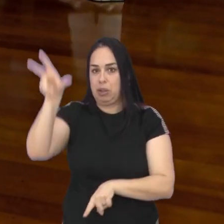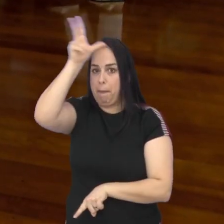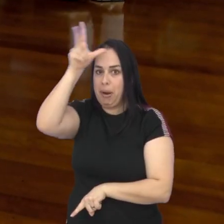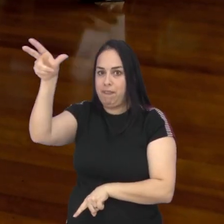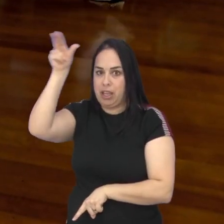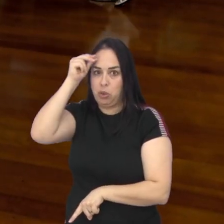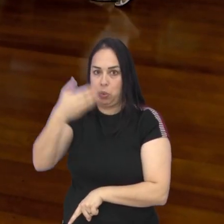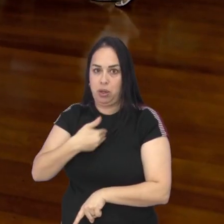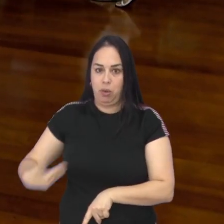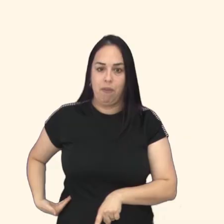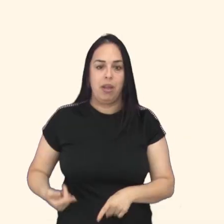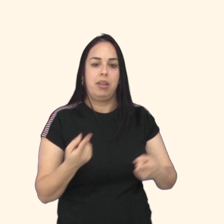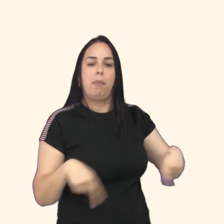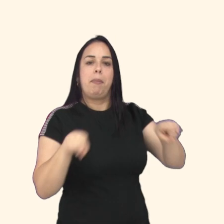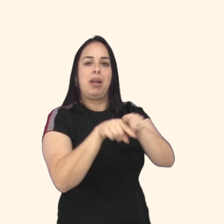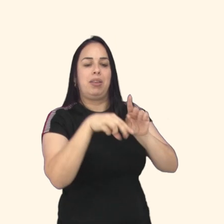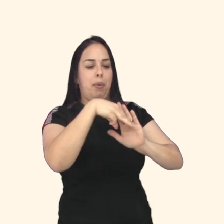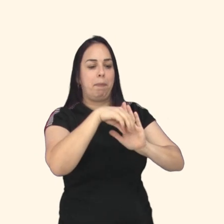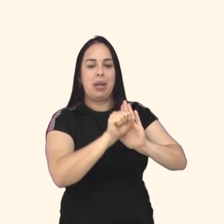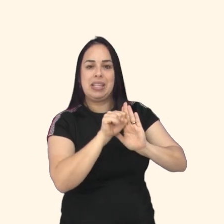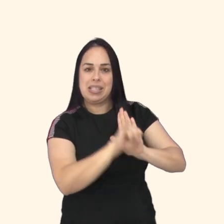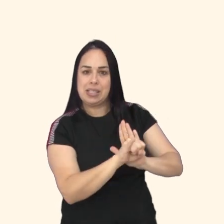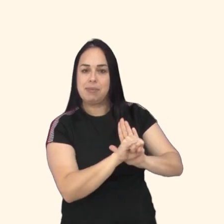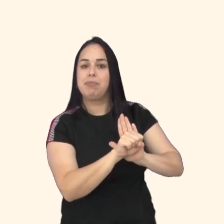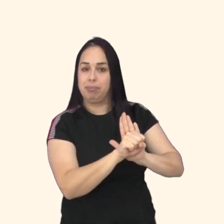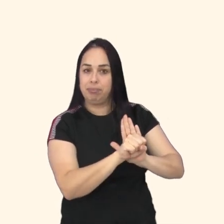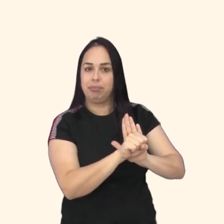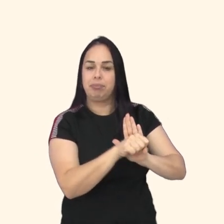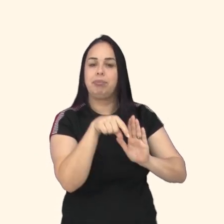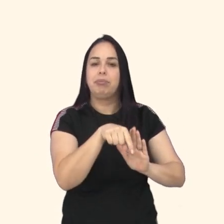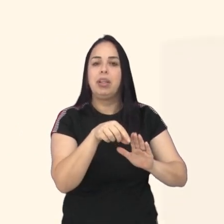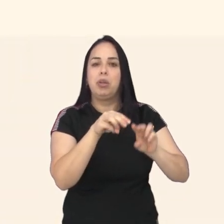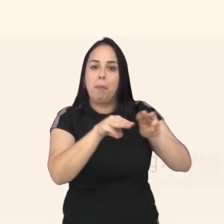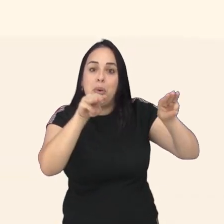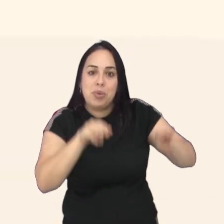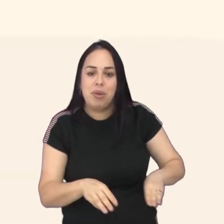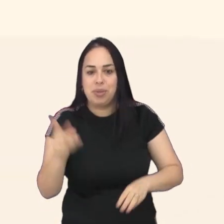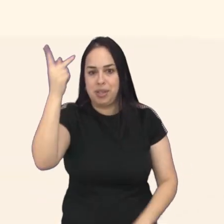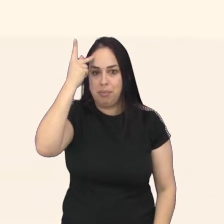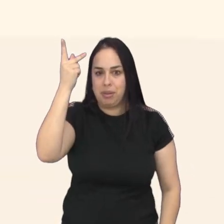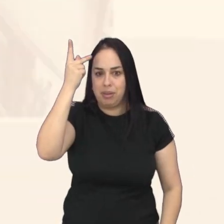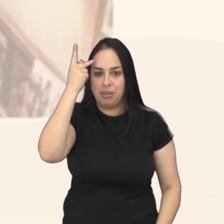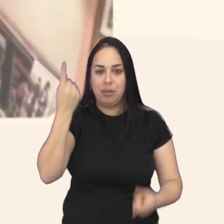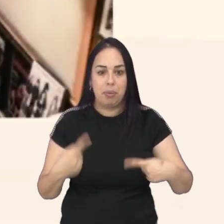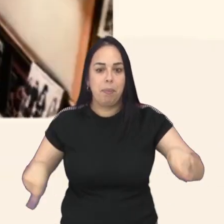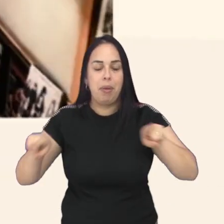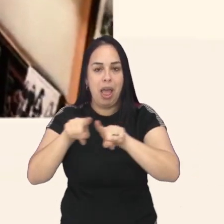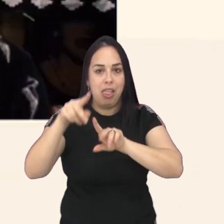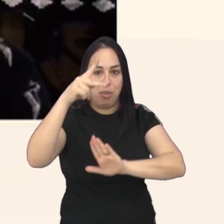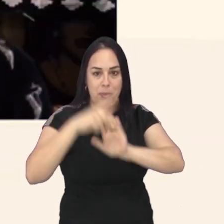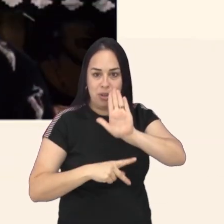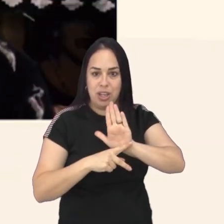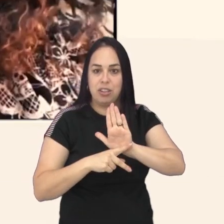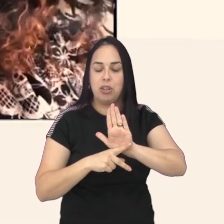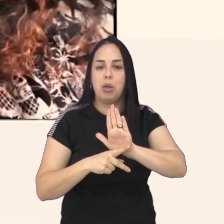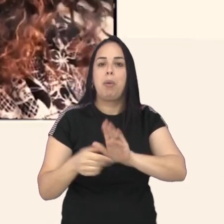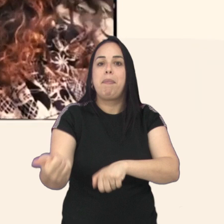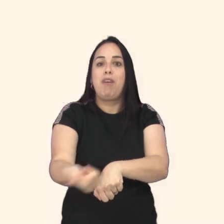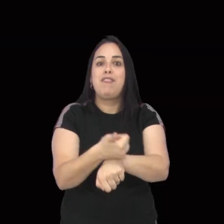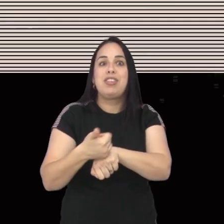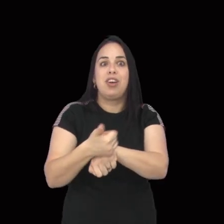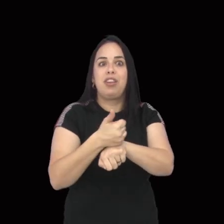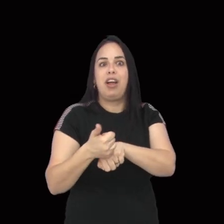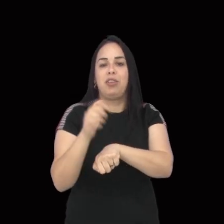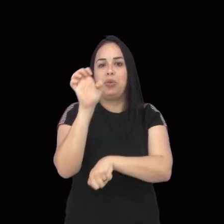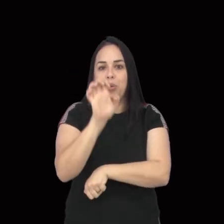do Poder Público com o Museu da Imagem e Som de São Paulo. A partir do projeto Ponto MIS, profissionais de